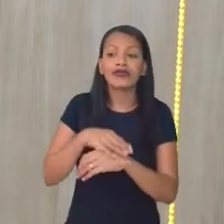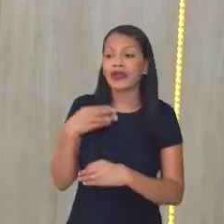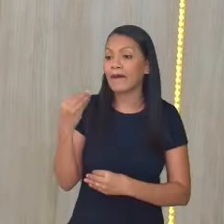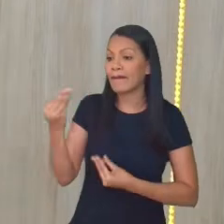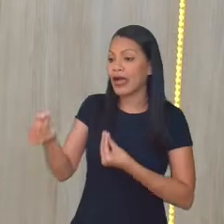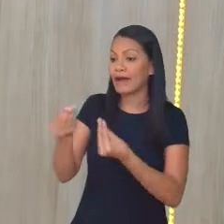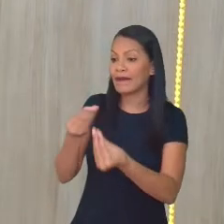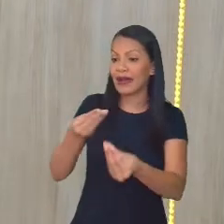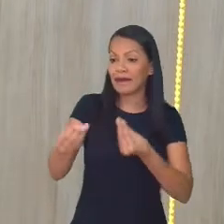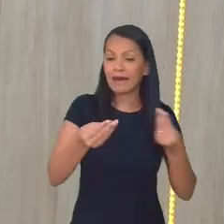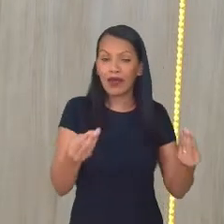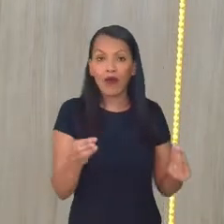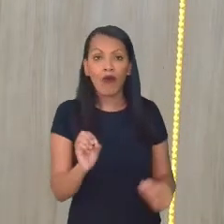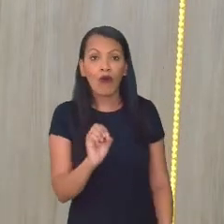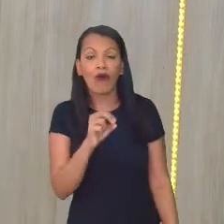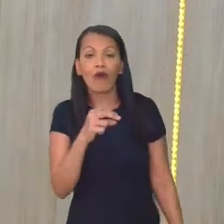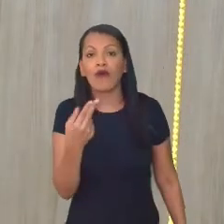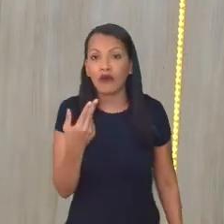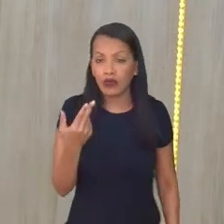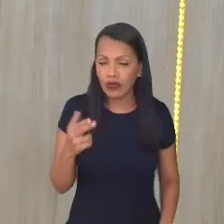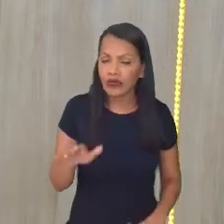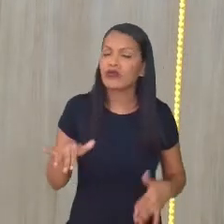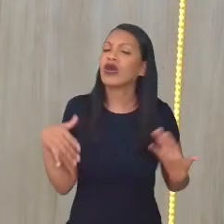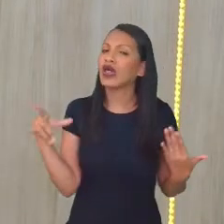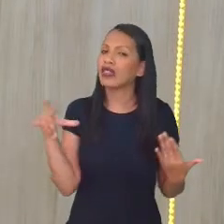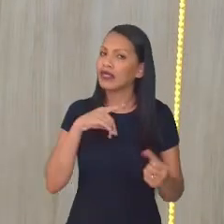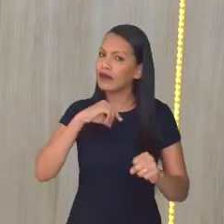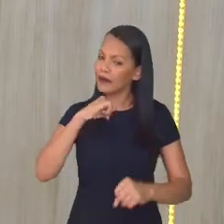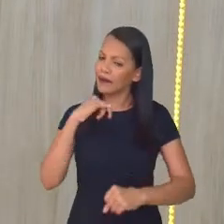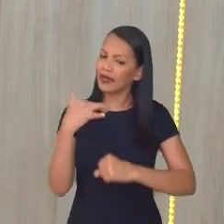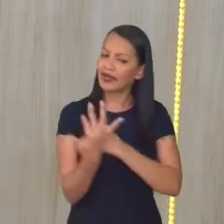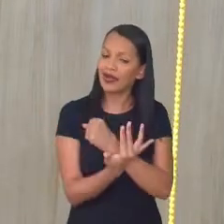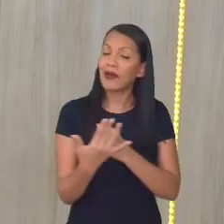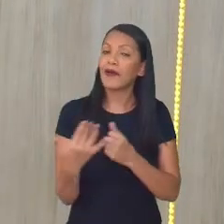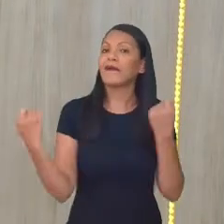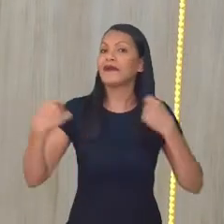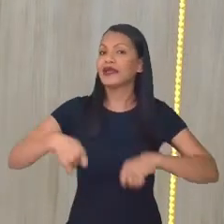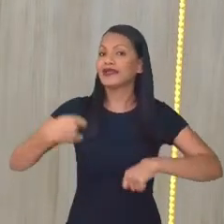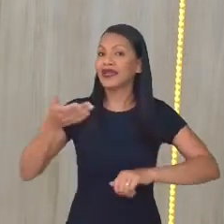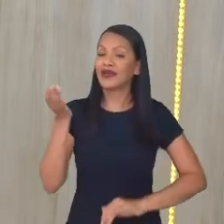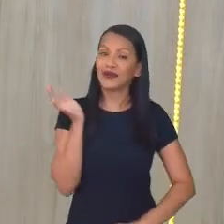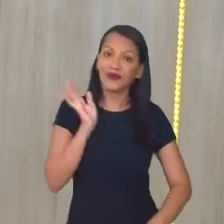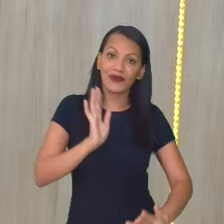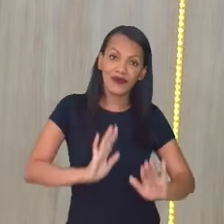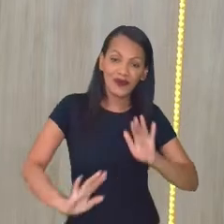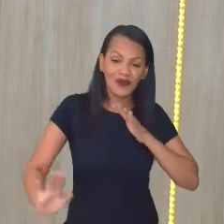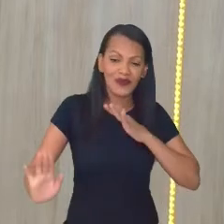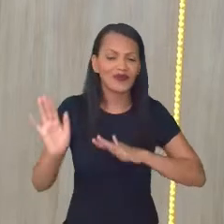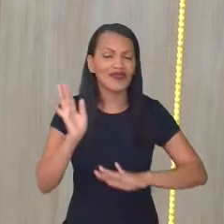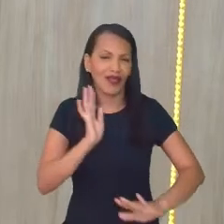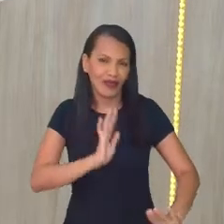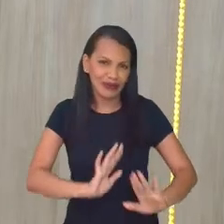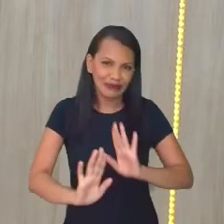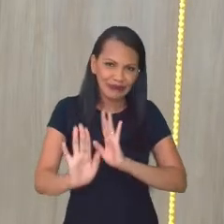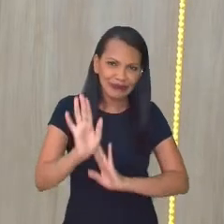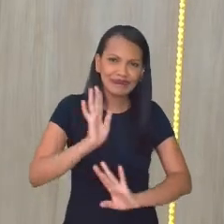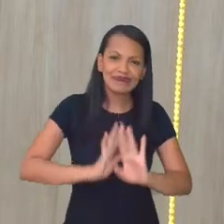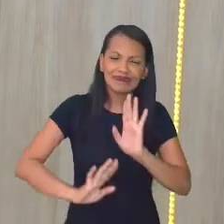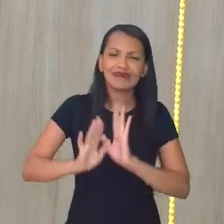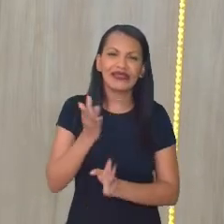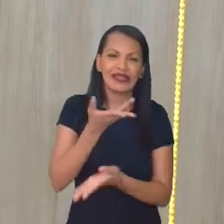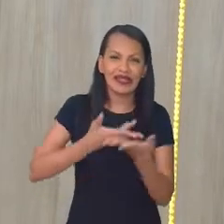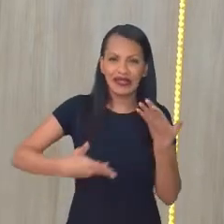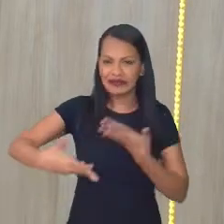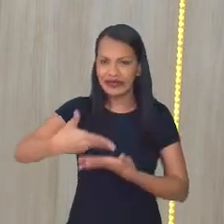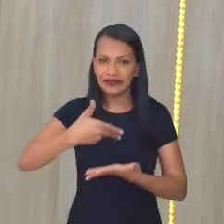Ou quando já temos uma pandemia e precisamos ter cuidado e nos cuidar, principalmente relacionado